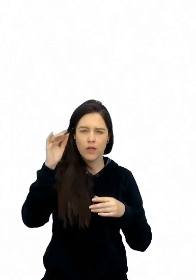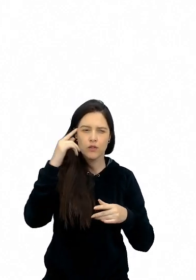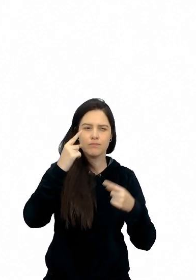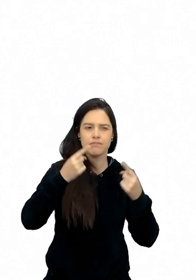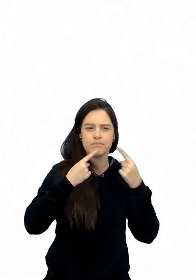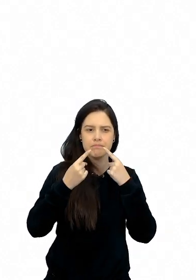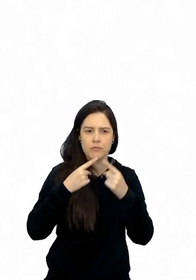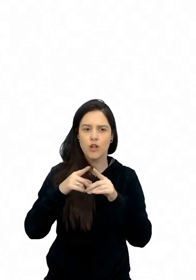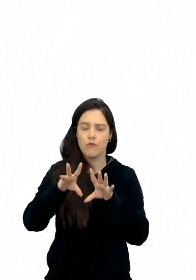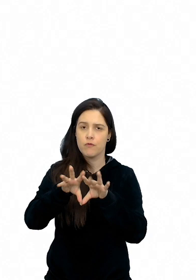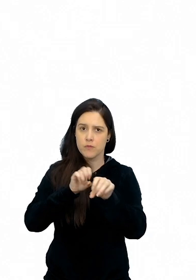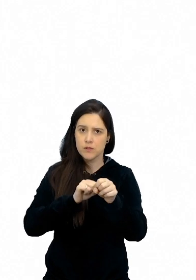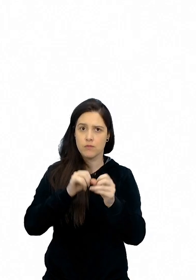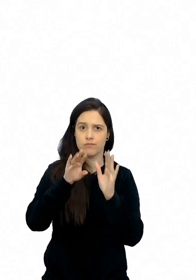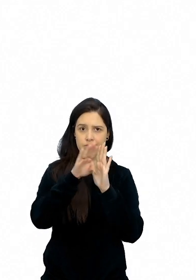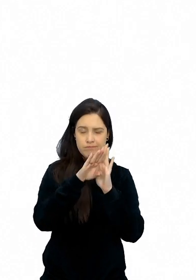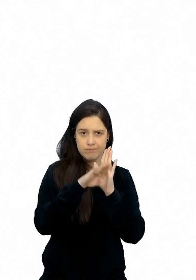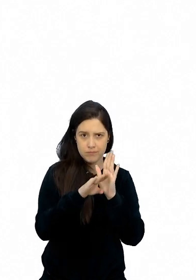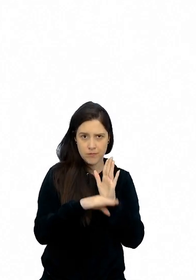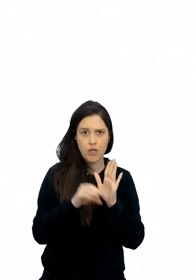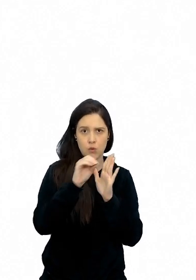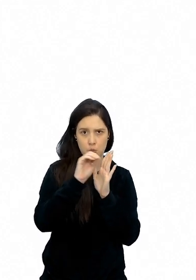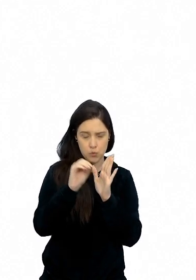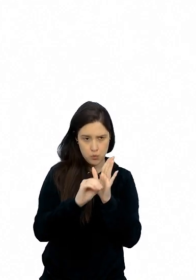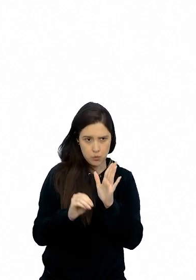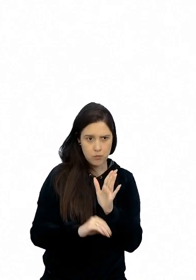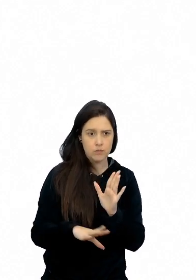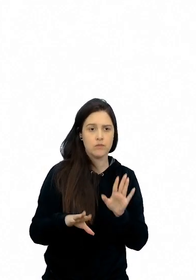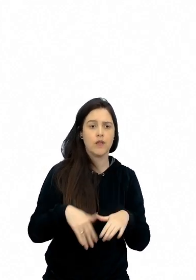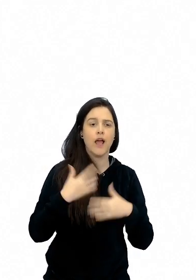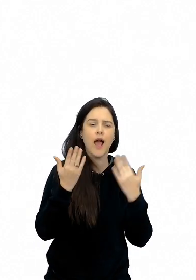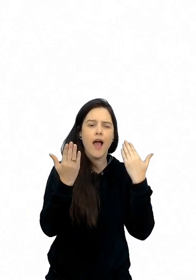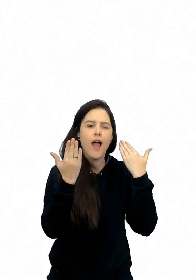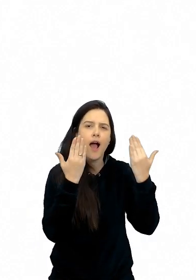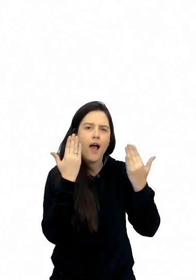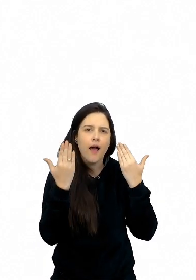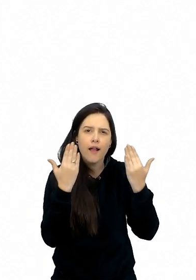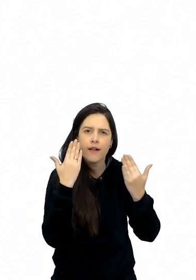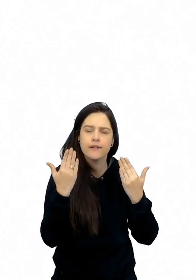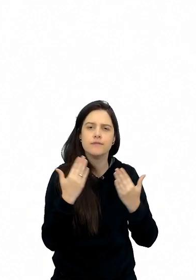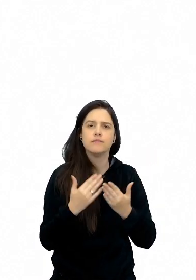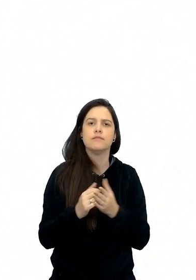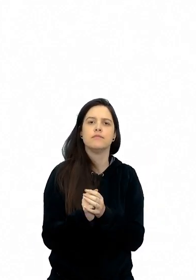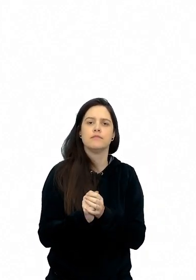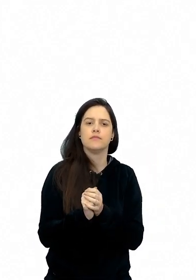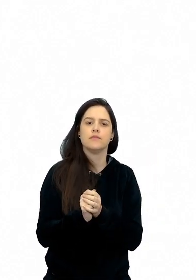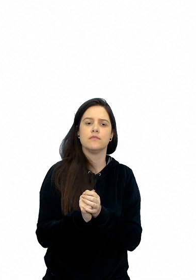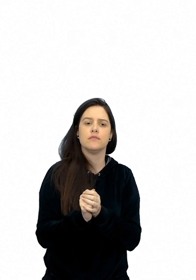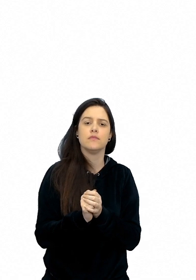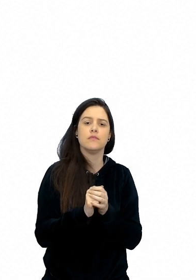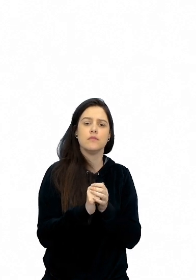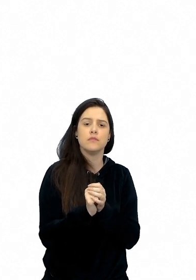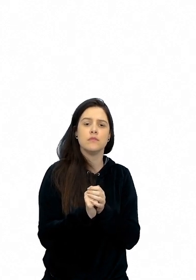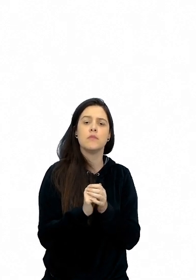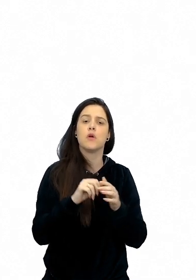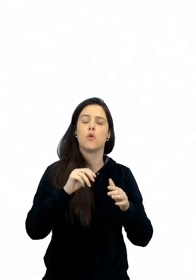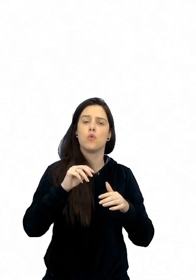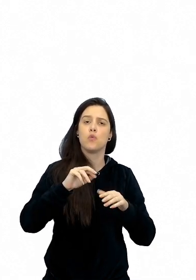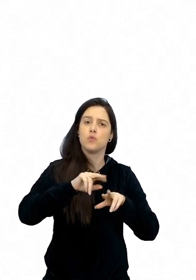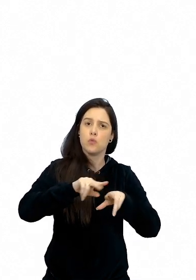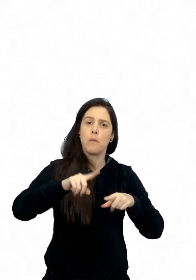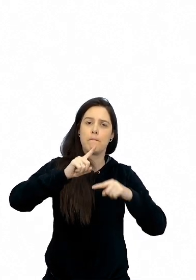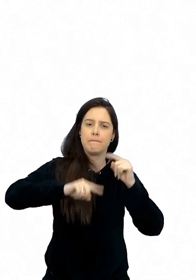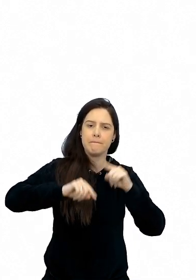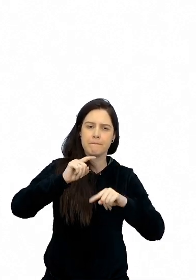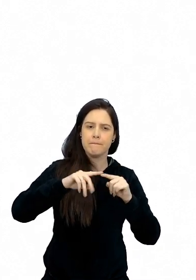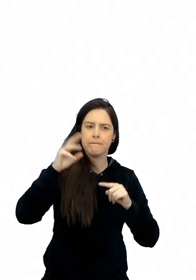formação de etapa, que eu comentei aqui com vocês, e analisar a 6, né, do material